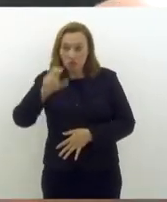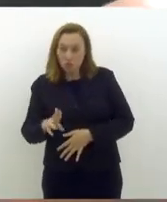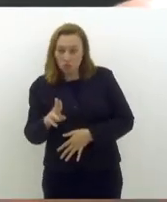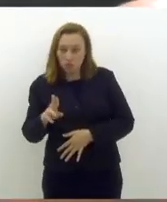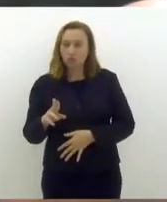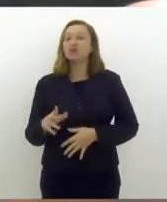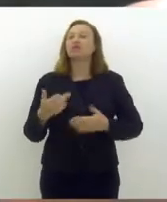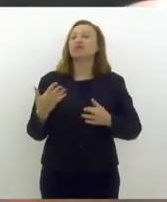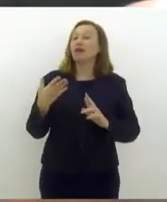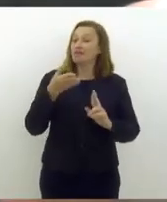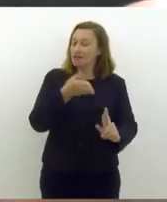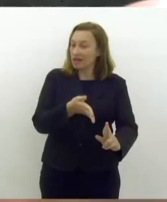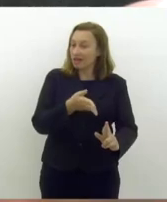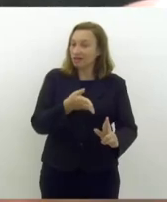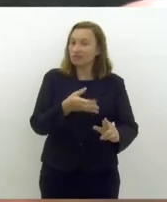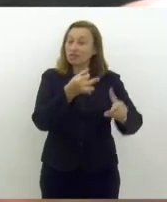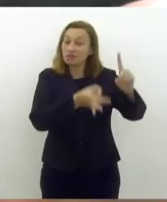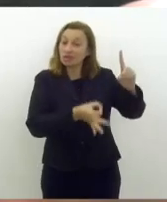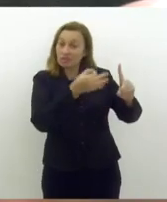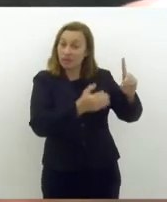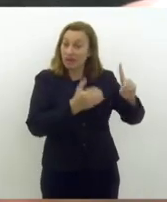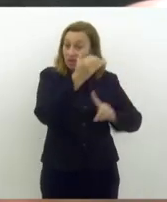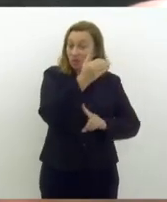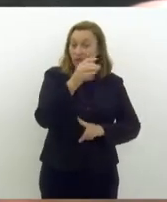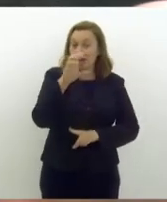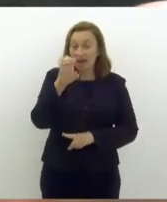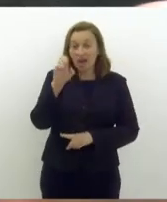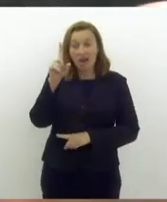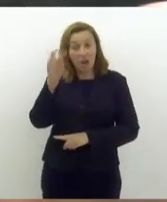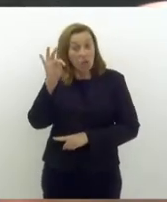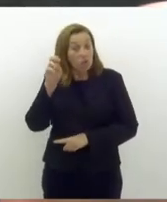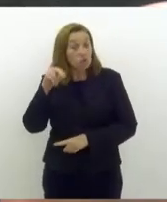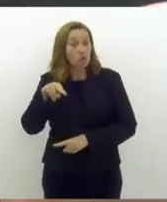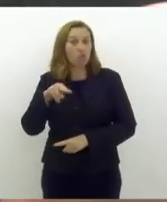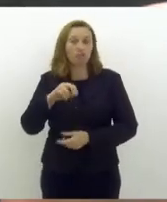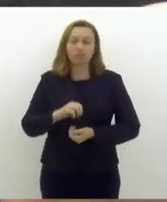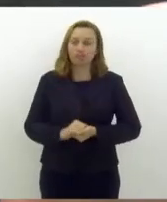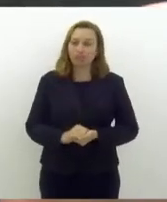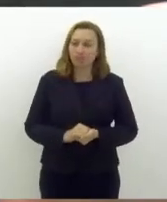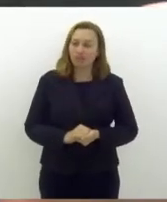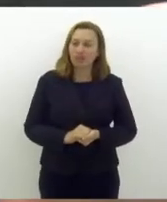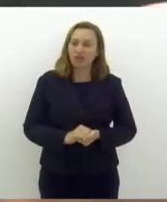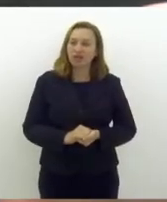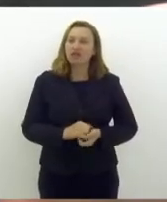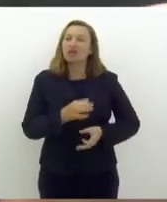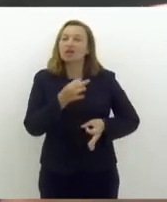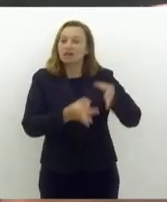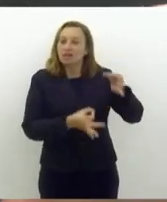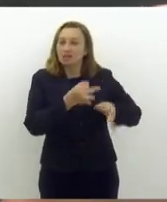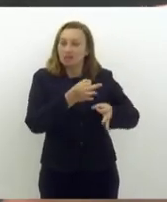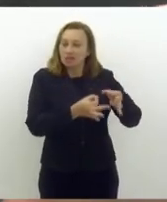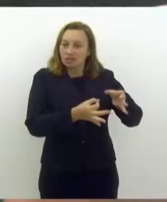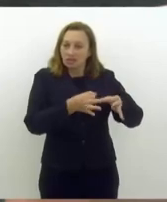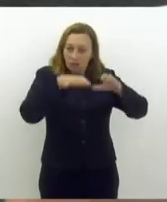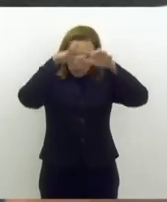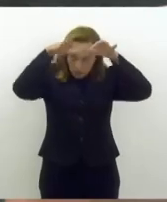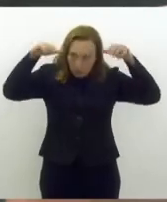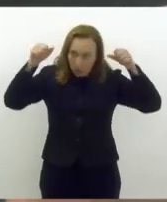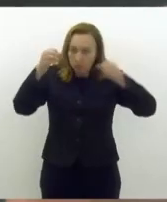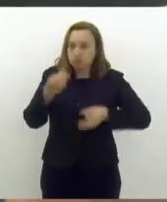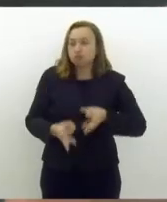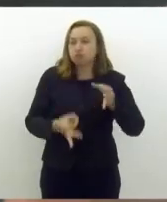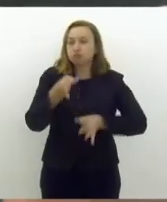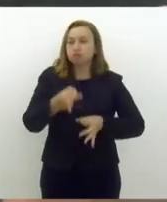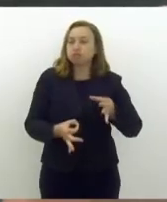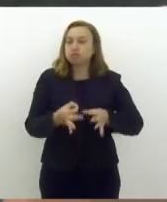no que se refere ao Desembargador Elton a frente aqui do Tribunal Regional Eleitoral nós conhecemos uma